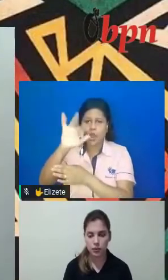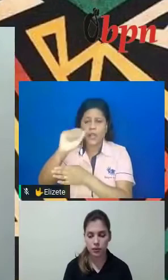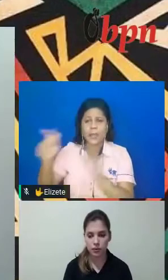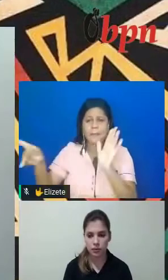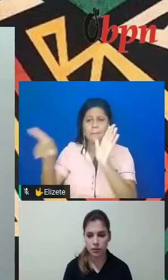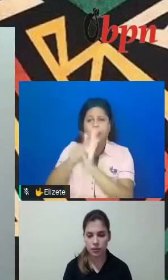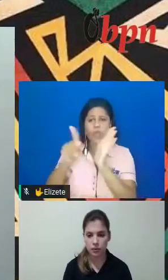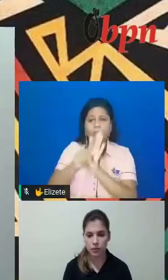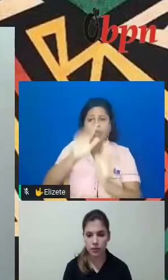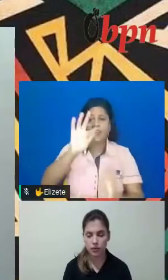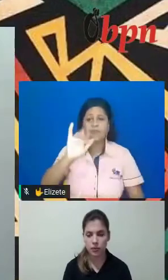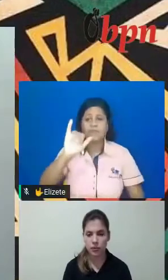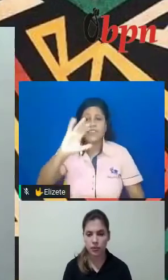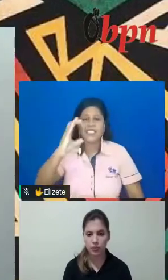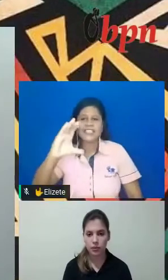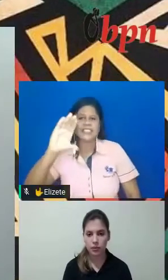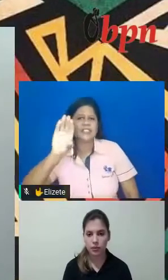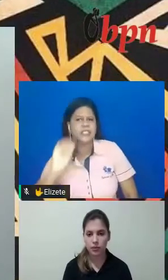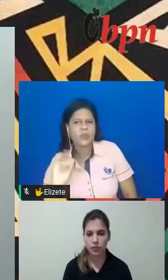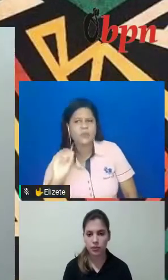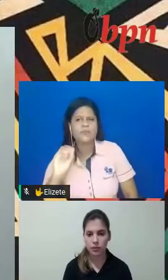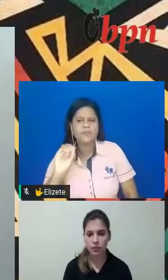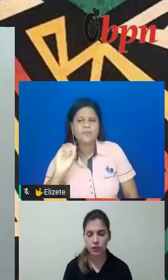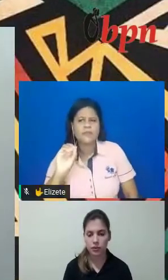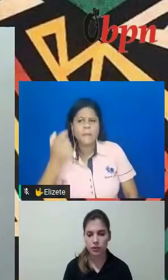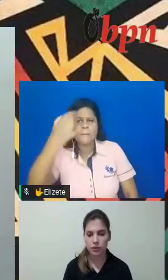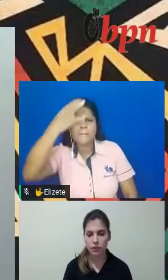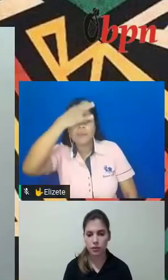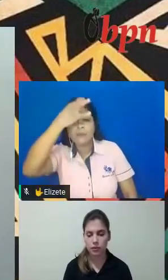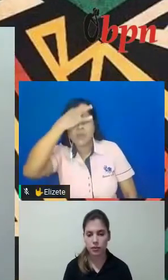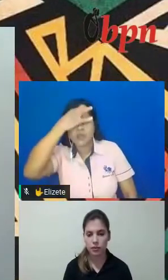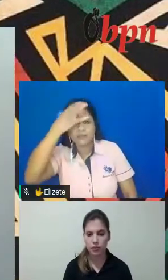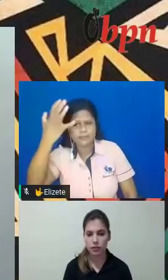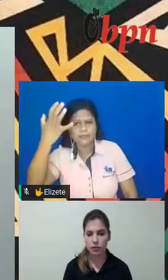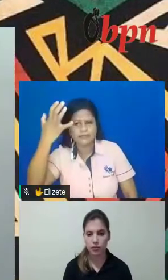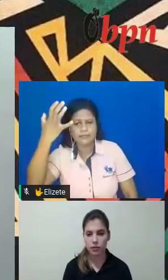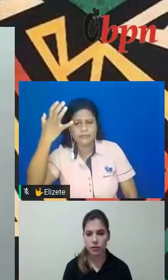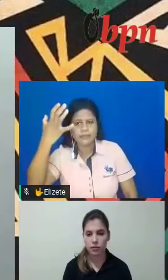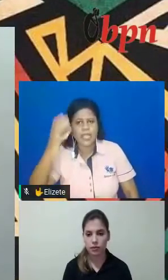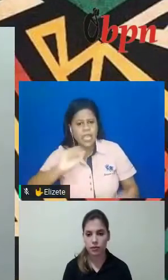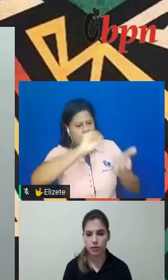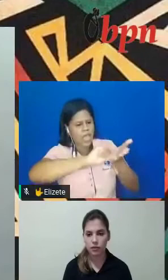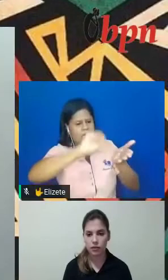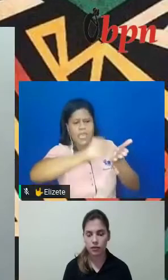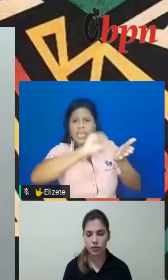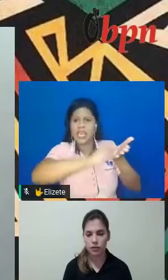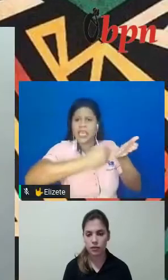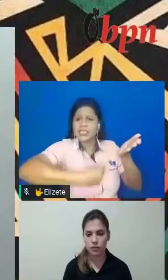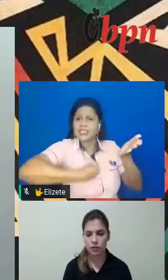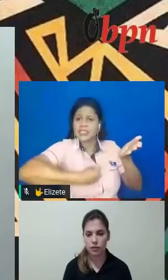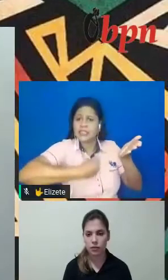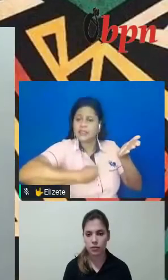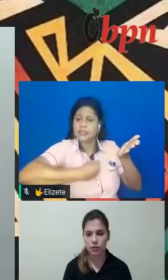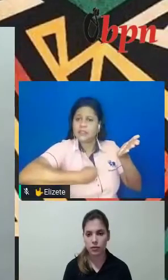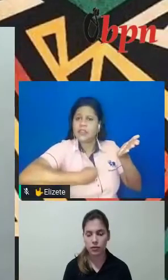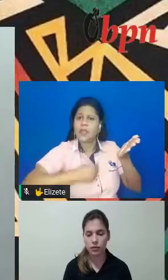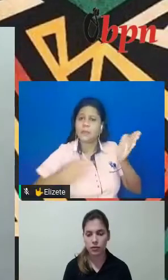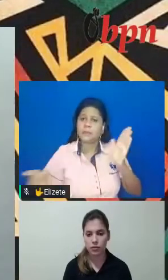estou lidando com a memória, são ficções da memória. Né? A escrevivência, ela pressupõe também